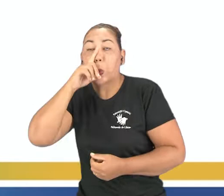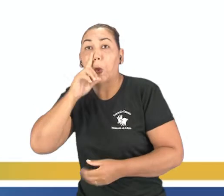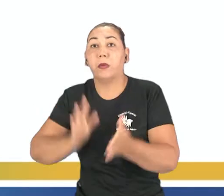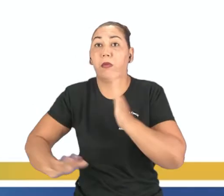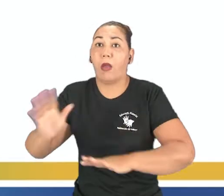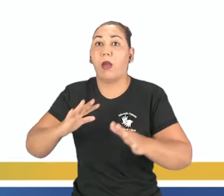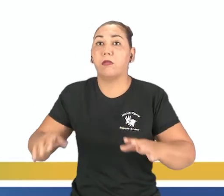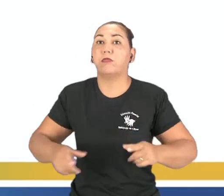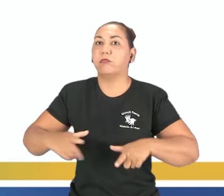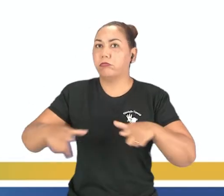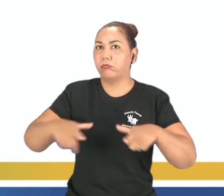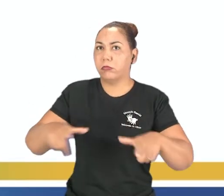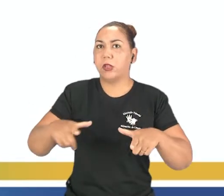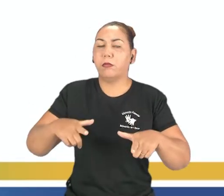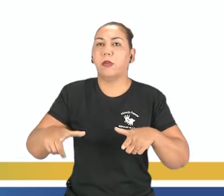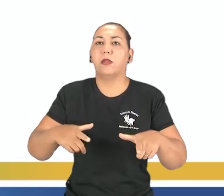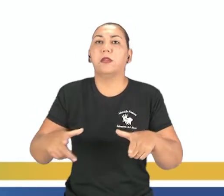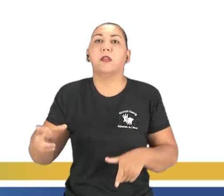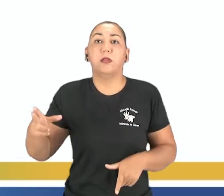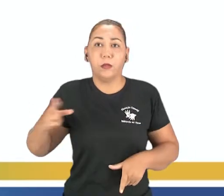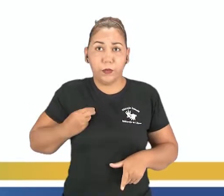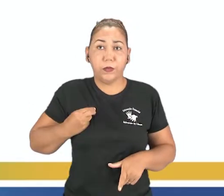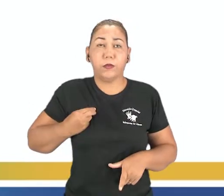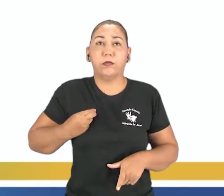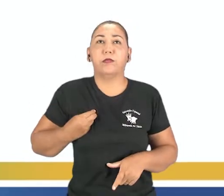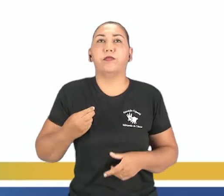Observem, em nenhum momento eu utilizei verbo,